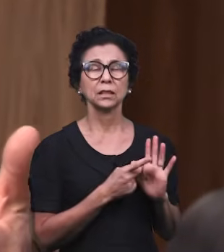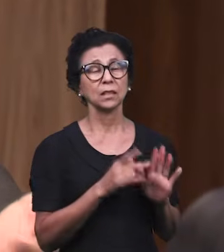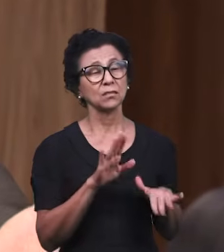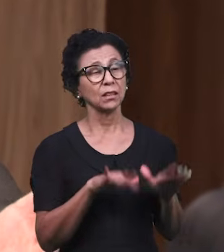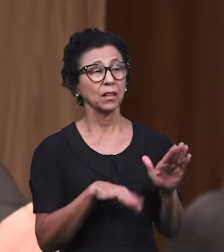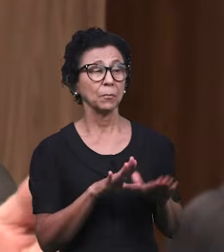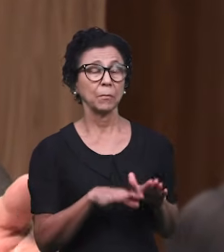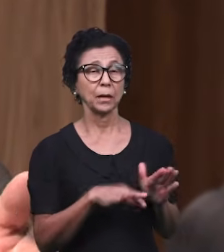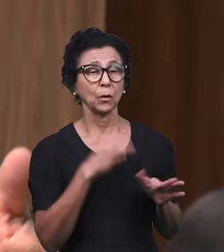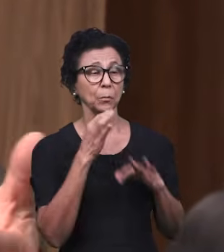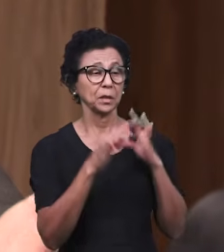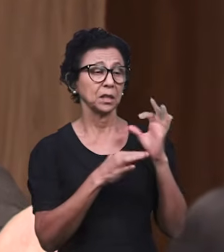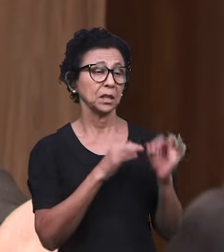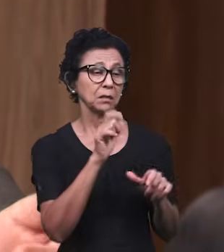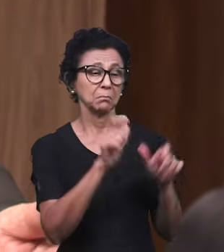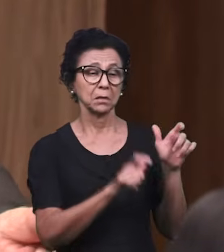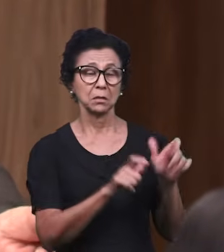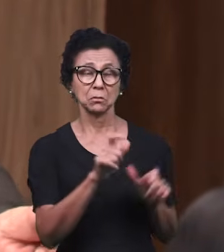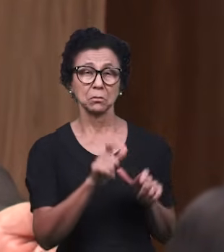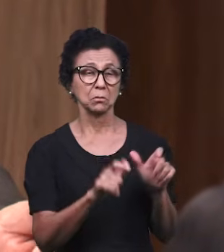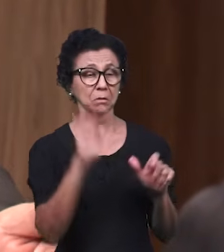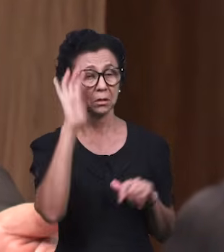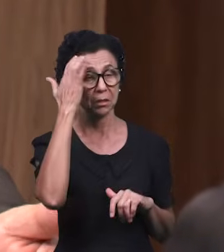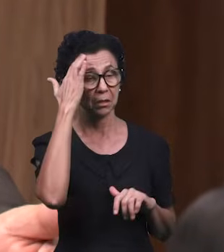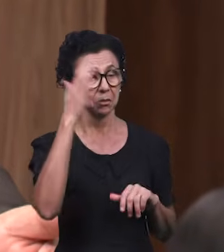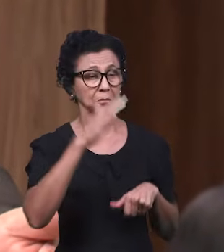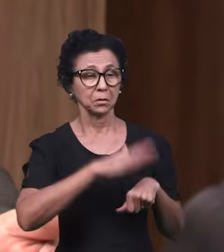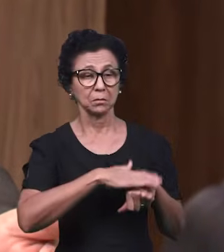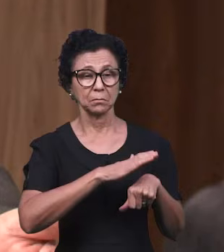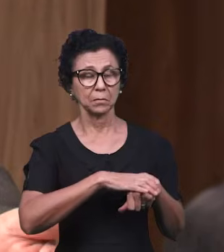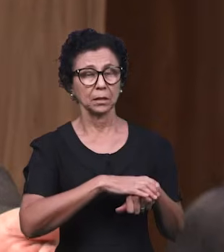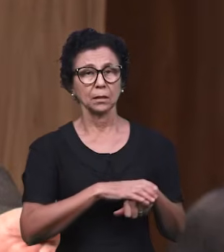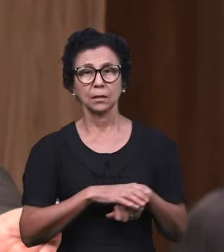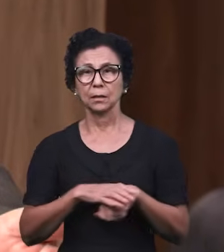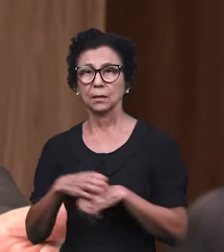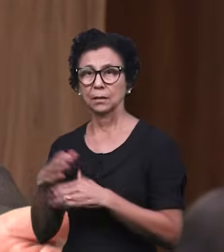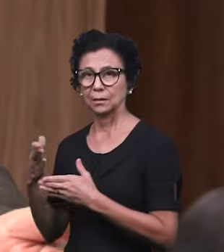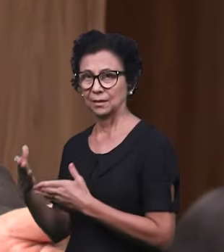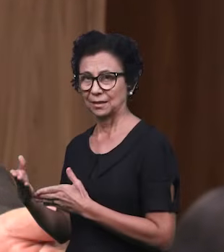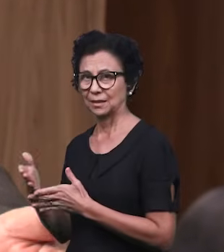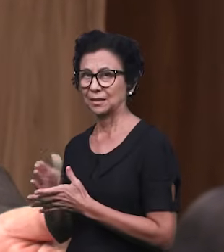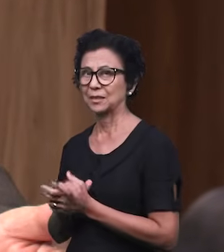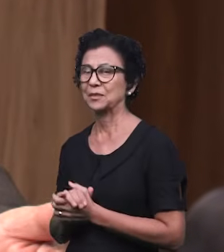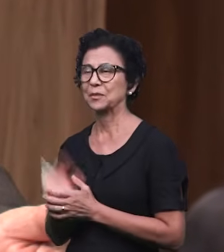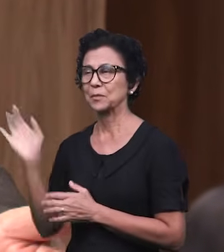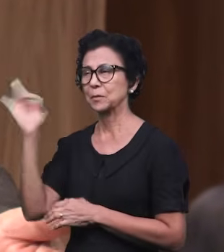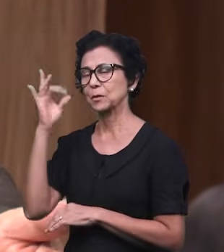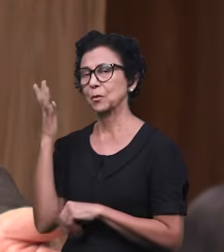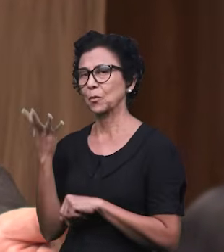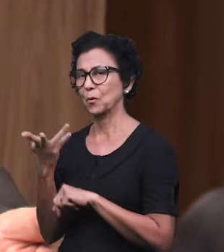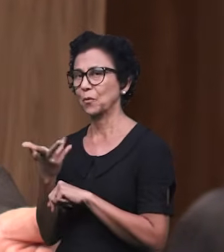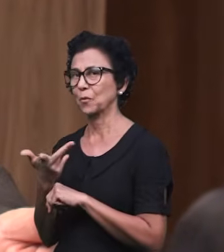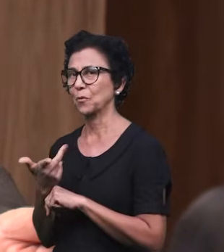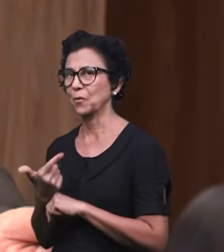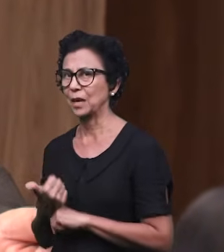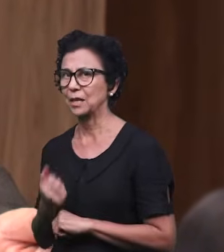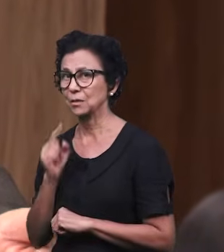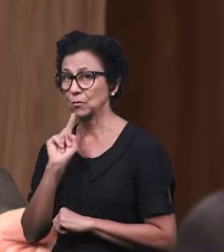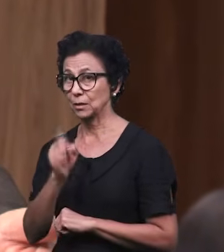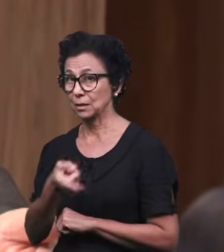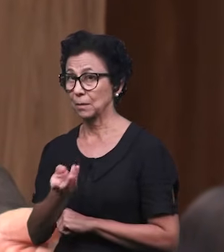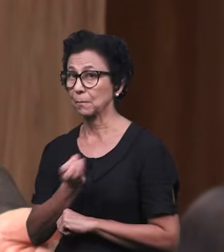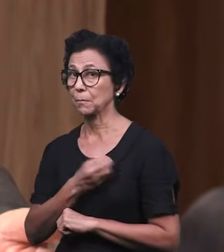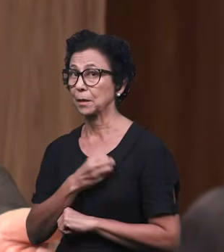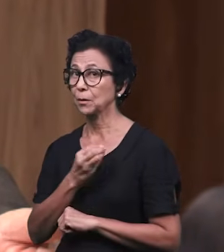Cada um tem a sua verdade, tem o seu entendimento, mas o Evangelho Eterno ele convence o homem do pecado, da